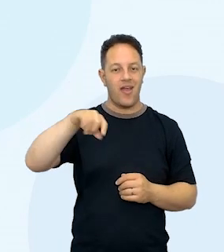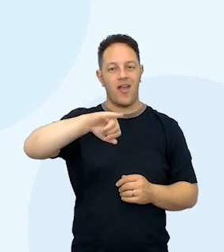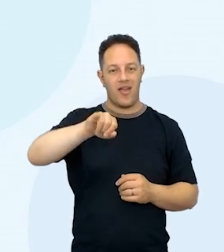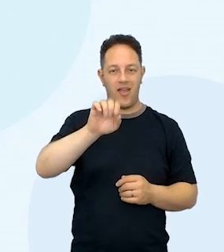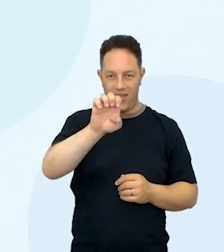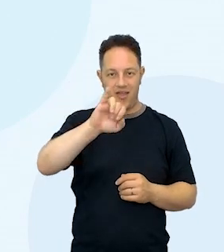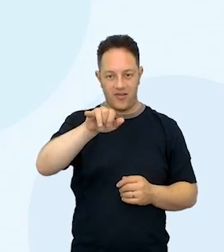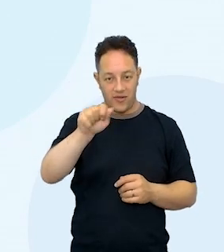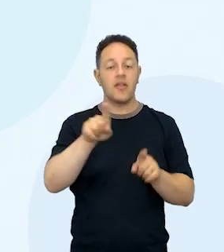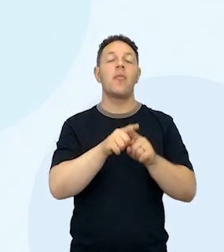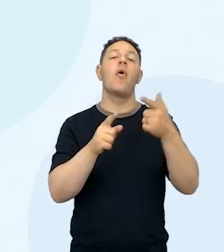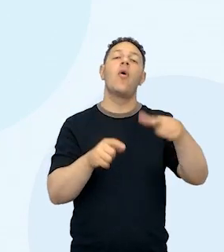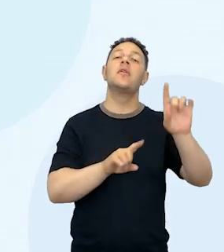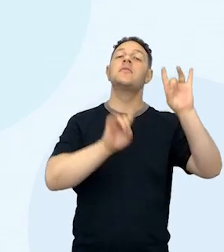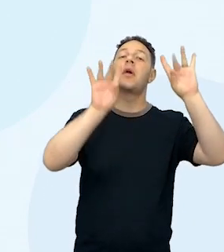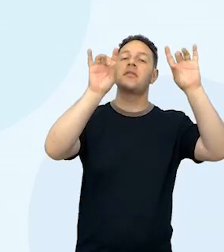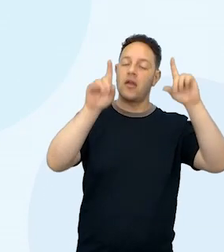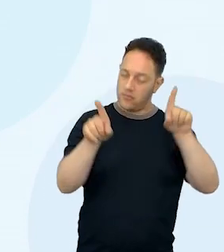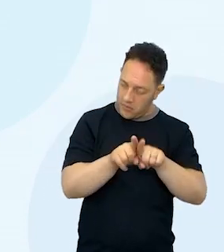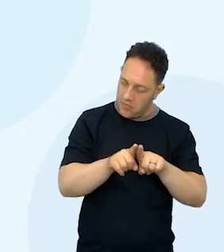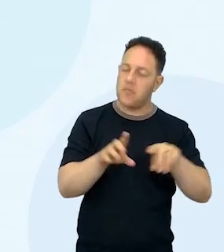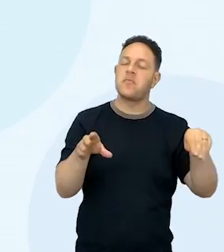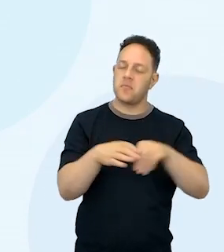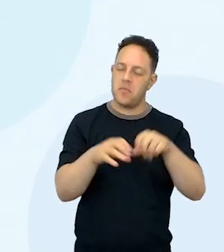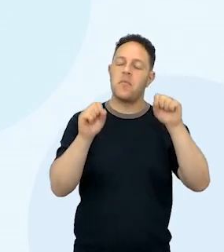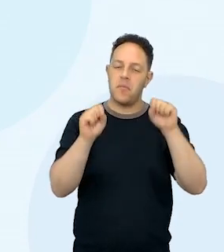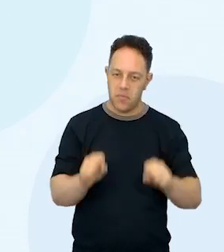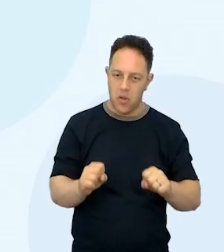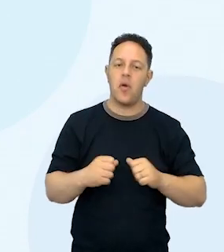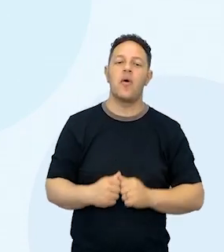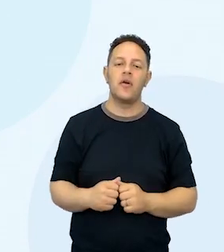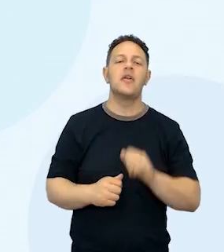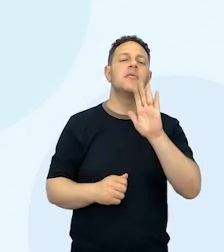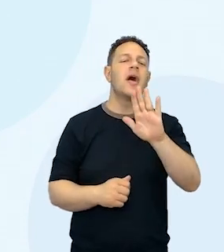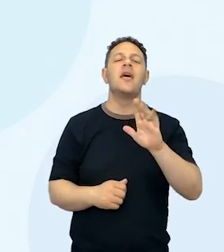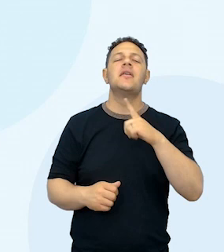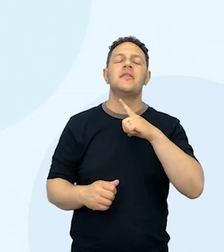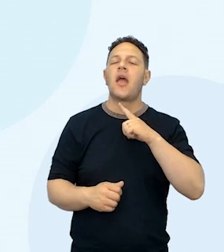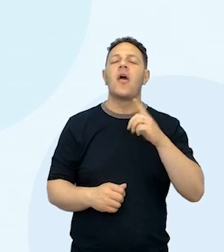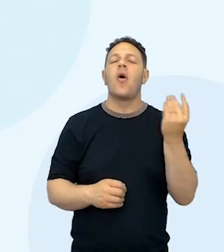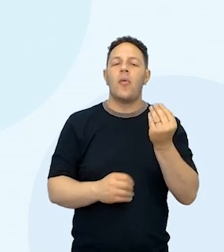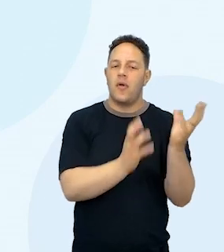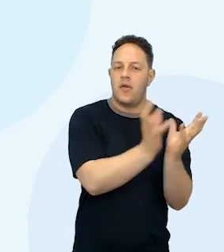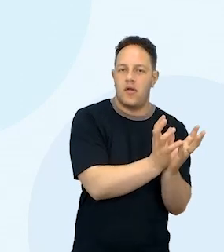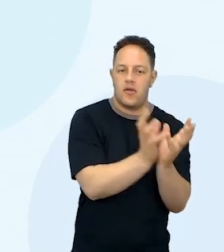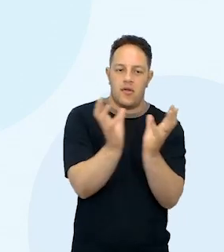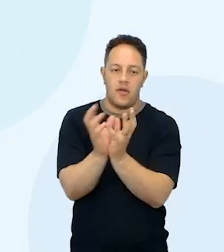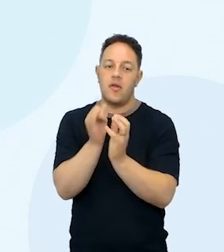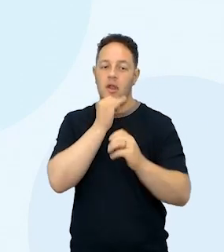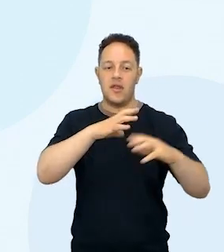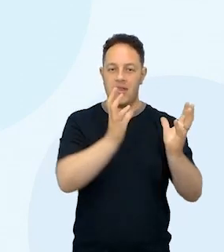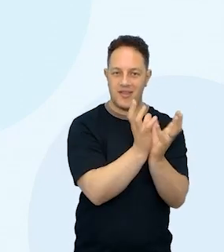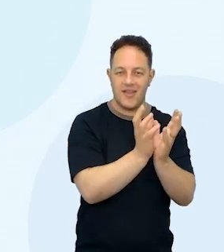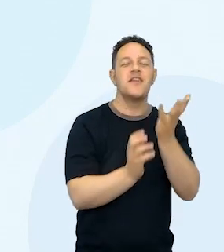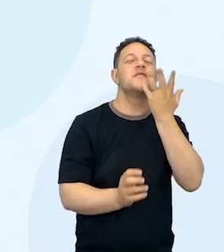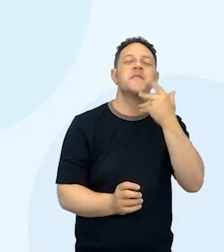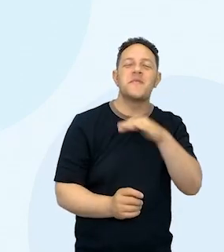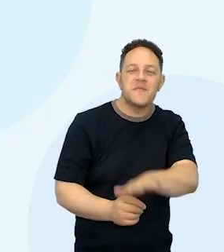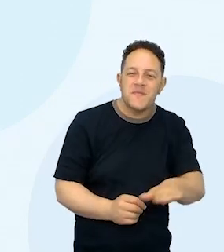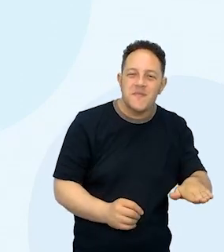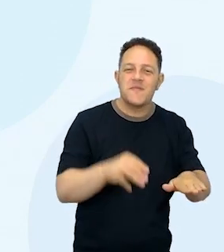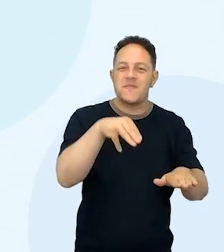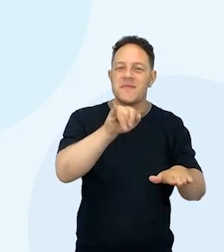ok? Todo mundo contemplado aqui. E como é que são as categorias, então? A gente tem a categoria Mirim, tá?